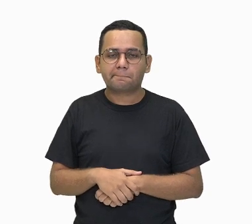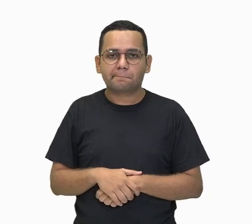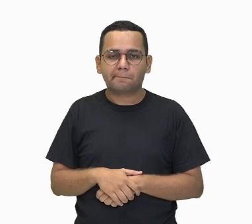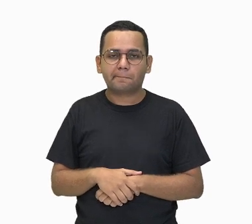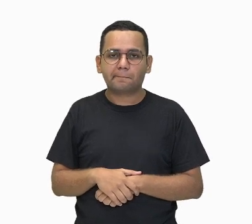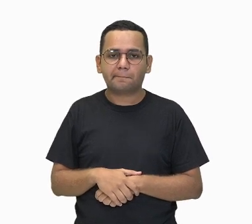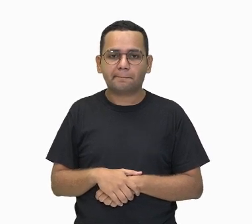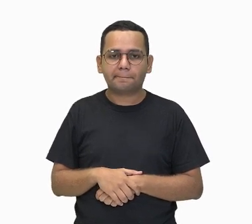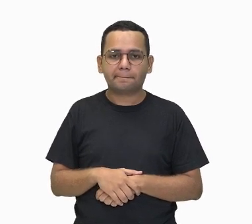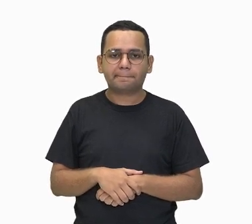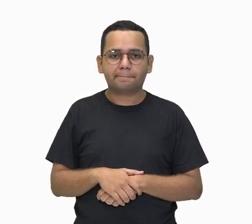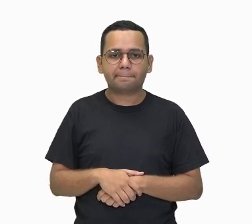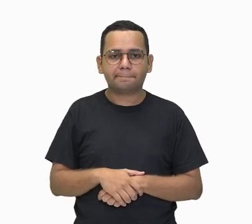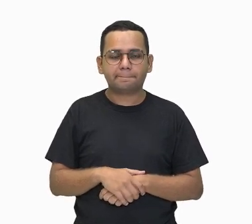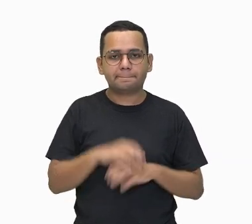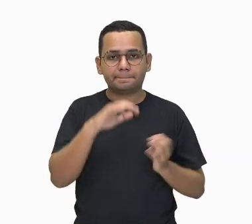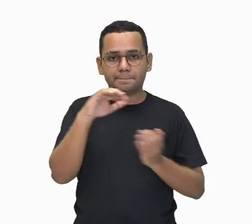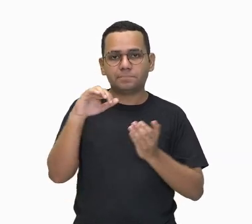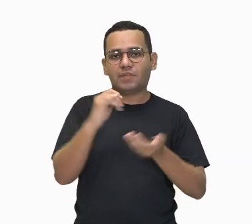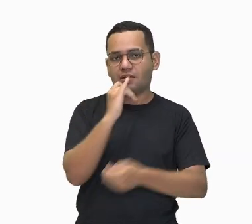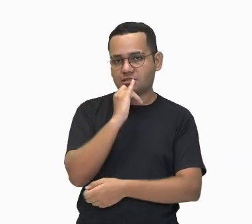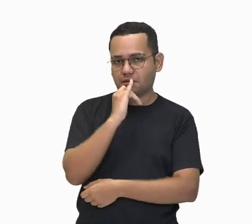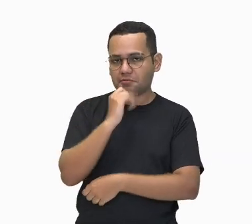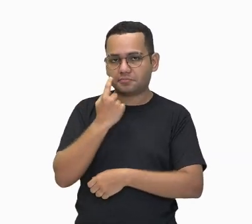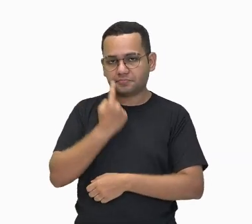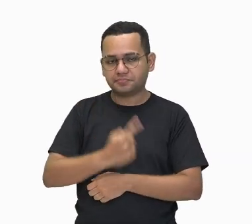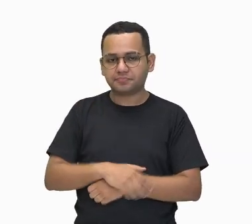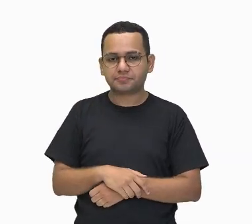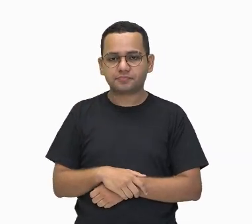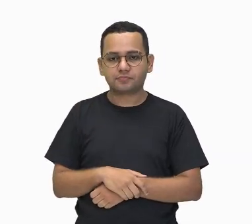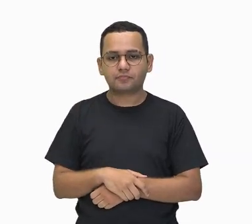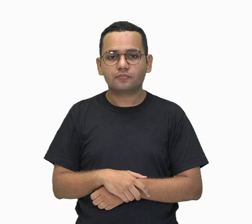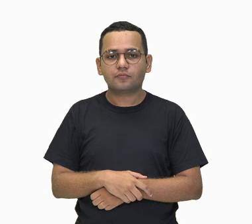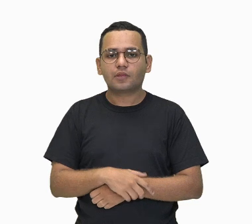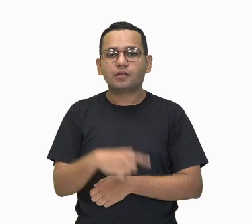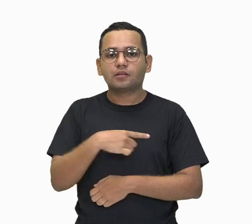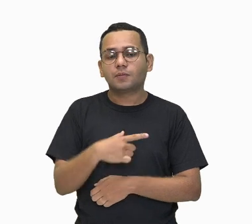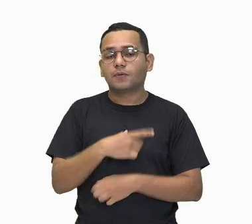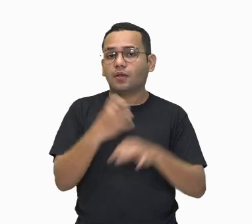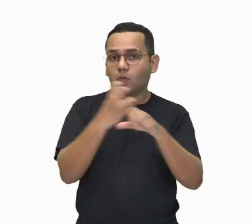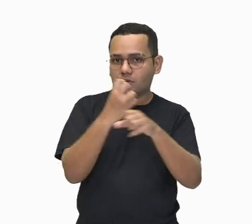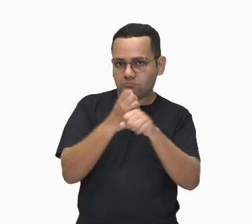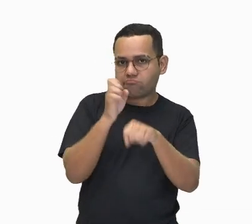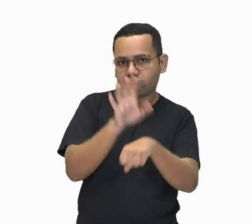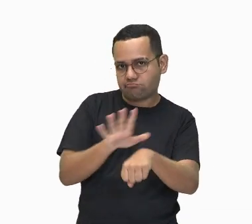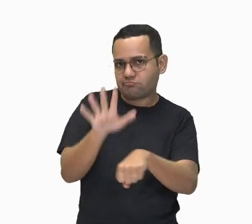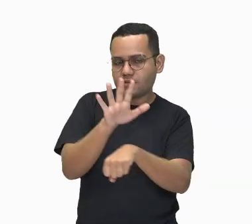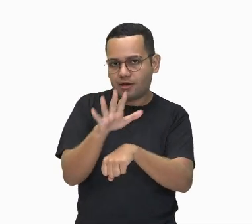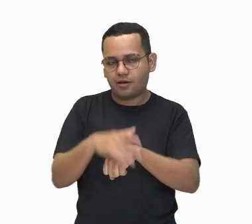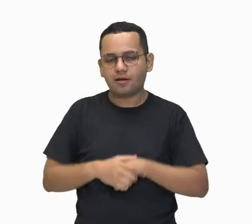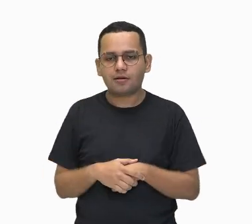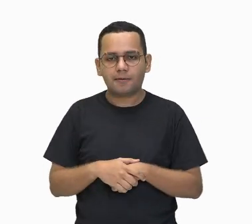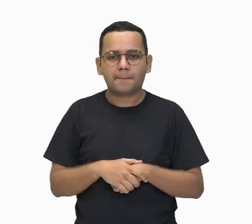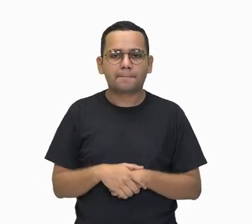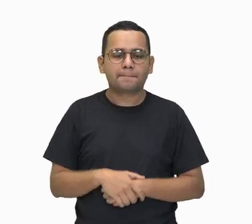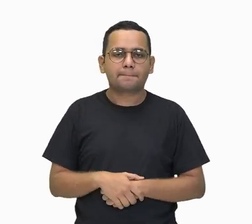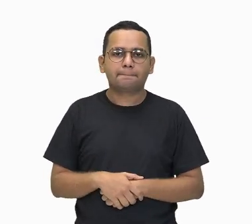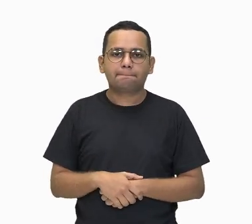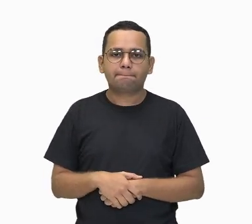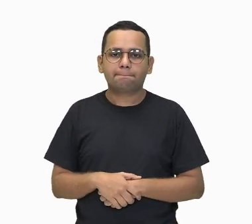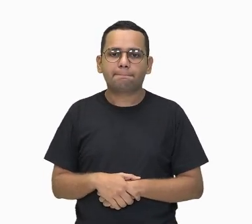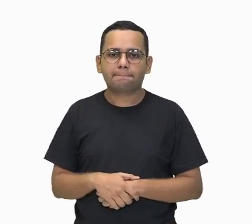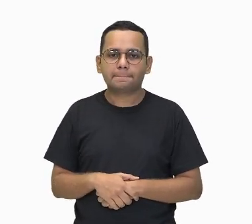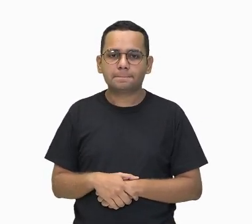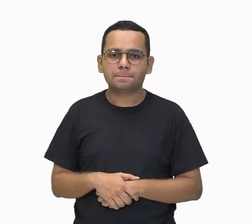Então, no nosso primeiro exemplo, a gente viu então uma equação geral da reta, né? E nós fizemos aqui o procedimento para a gente